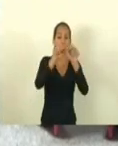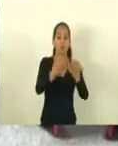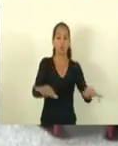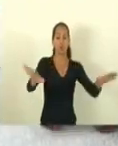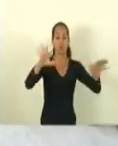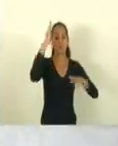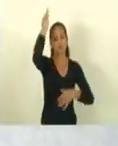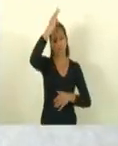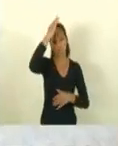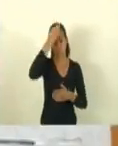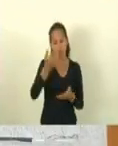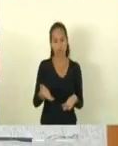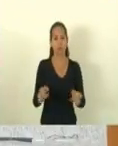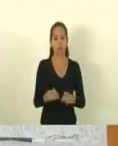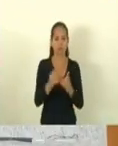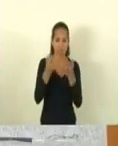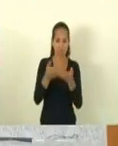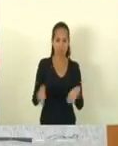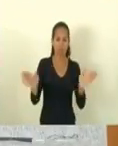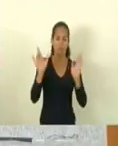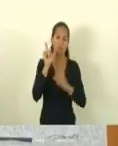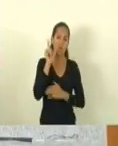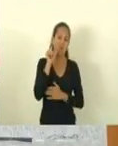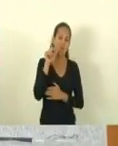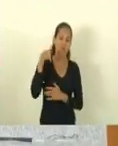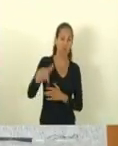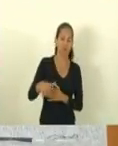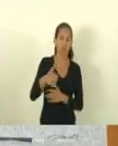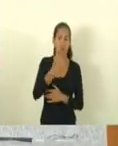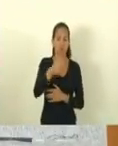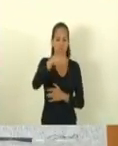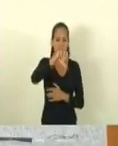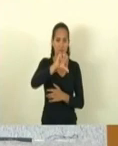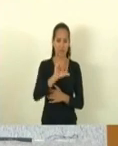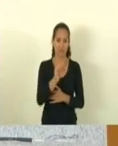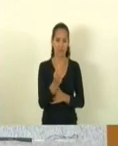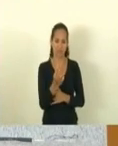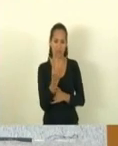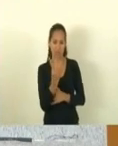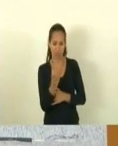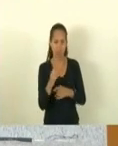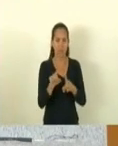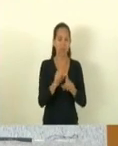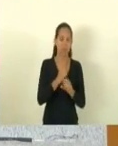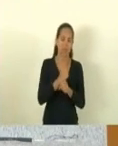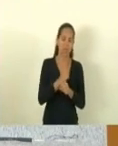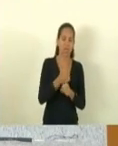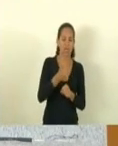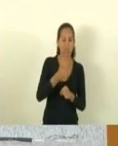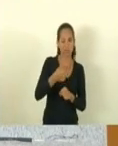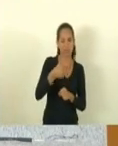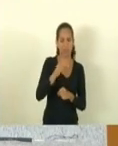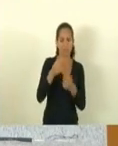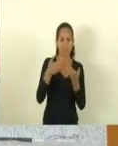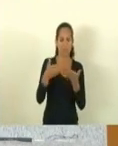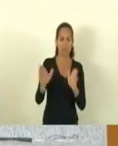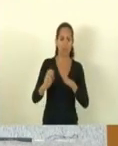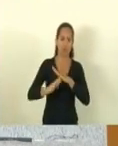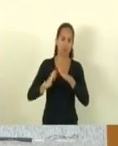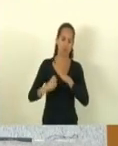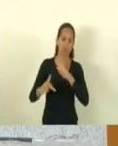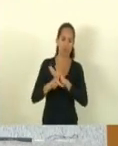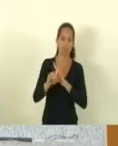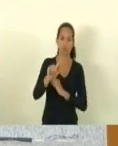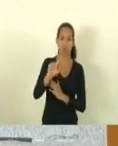Espírito Santo, abriu a sua loja, trabalhou em 1964, nos anos 70 ele abriu a sua própria empresa, Golias